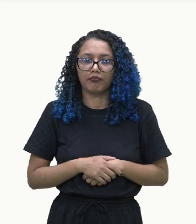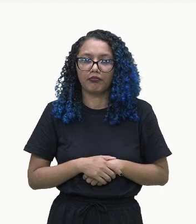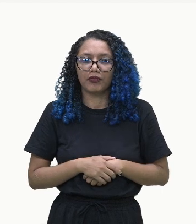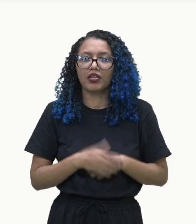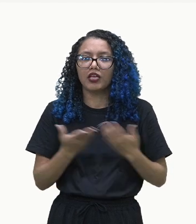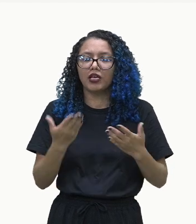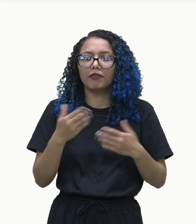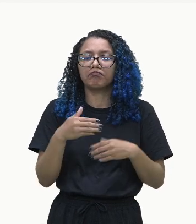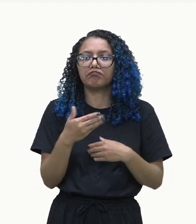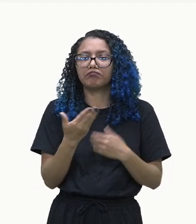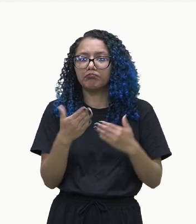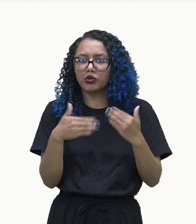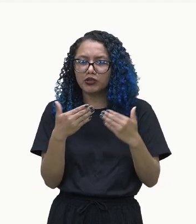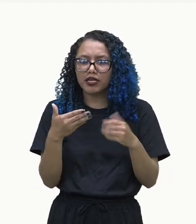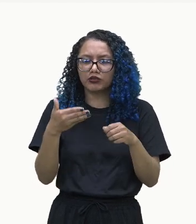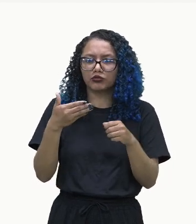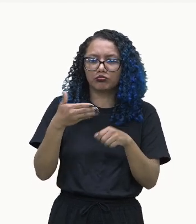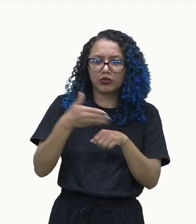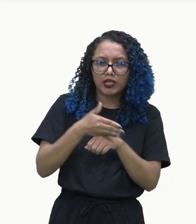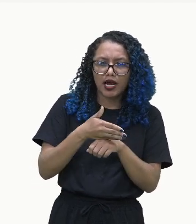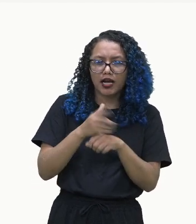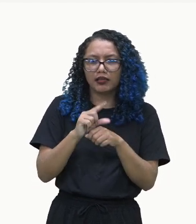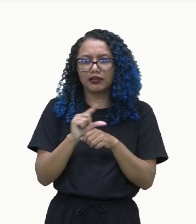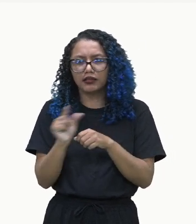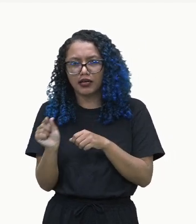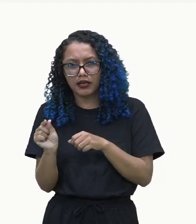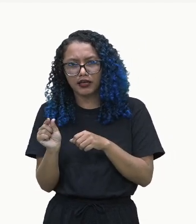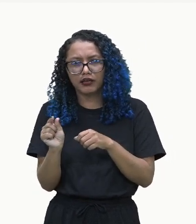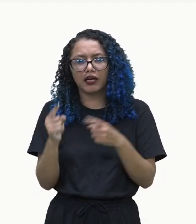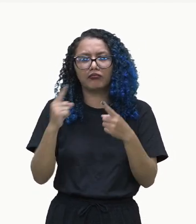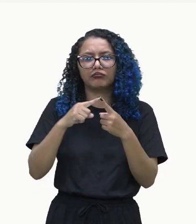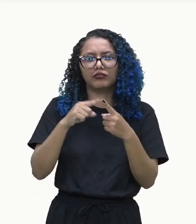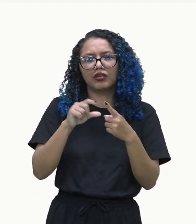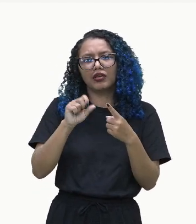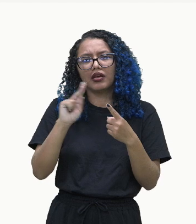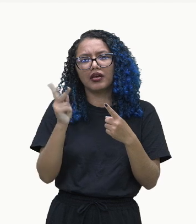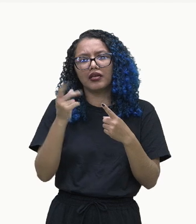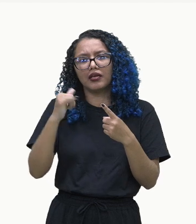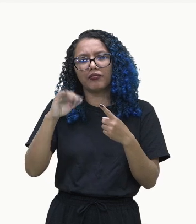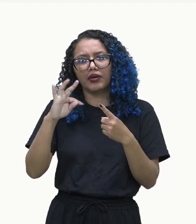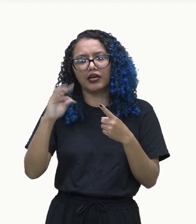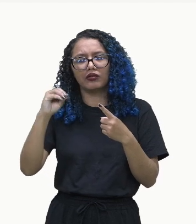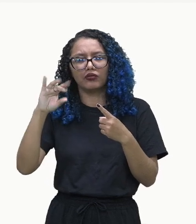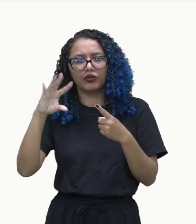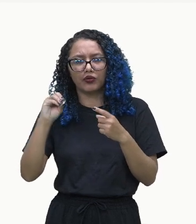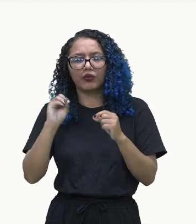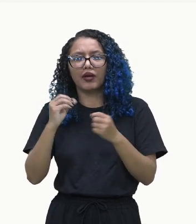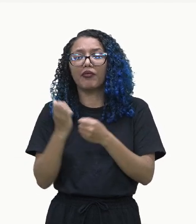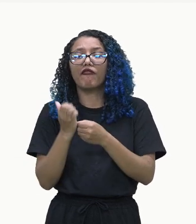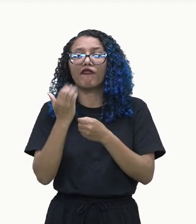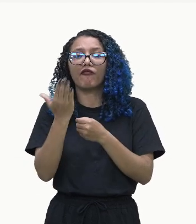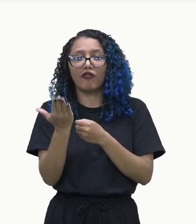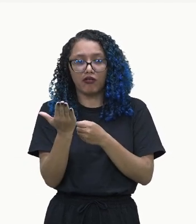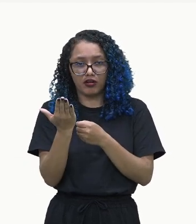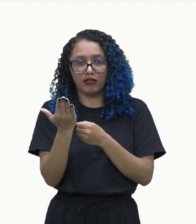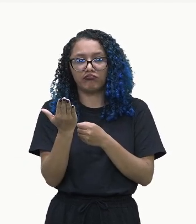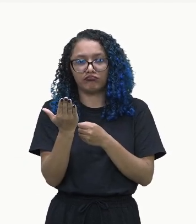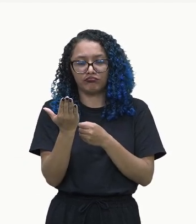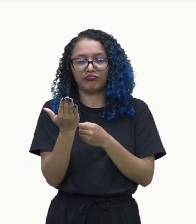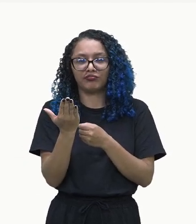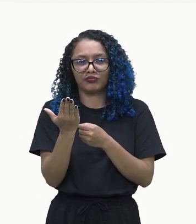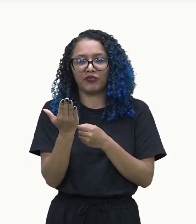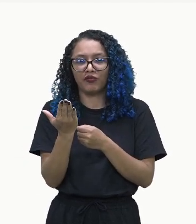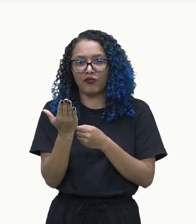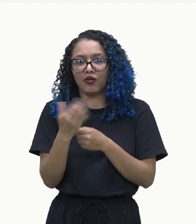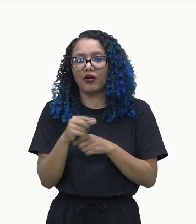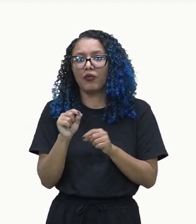passagem, ó, hipertônico vai ter movimentação para o meio extracelular, né, onde tem maior concentração de